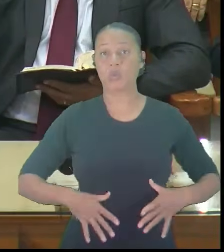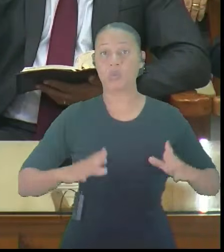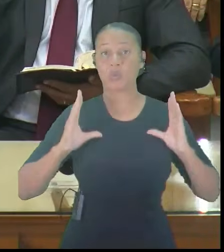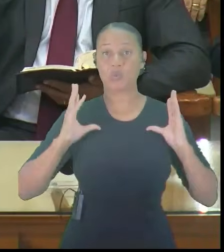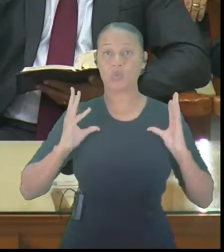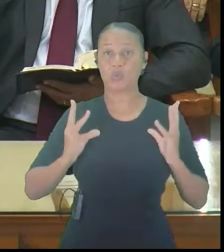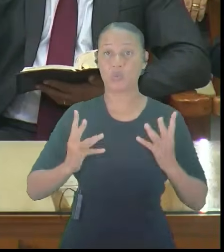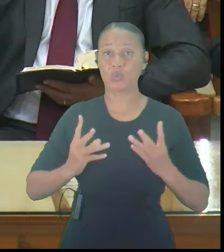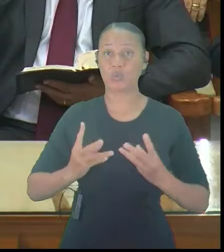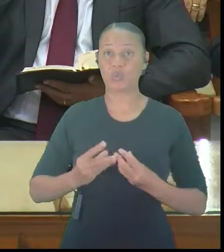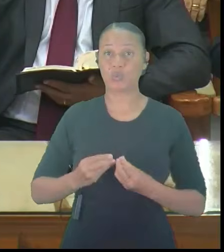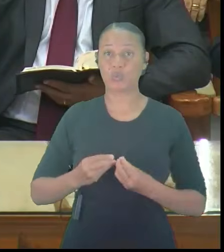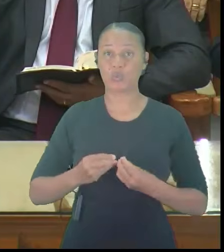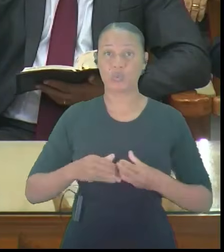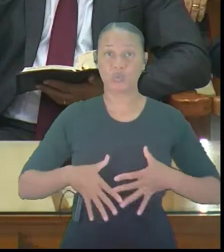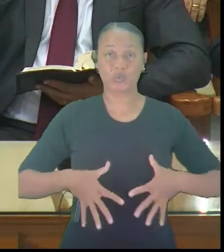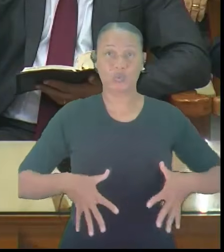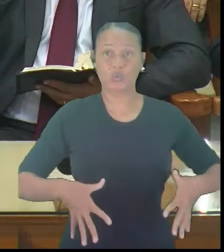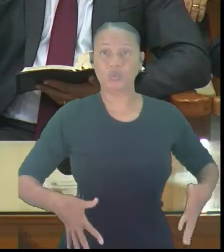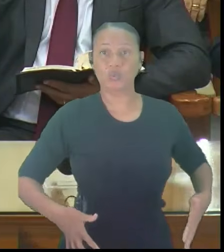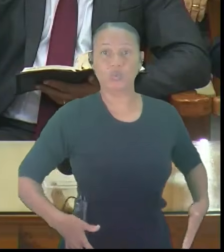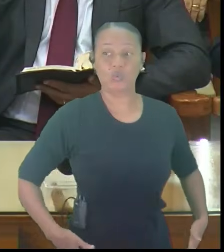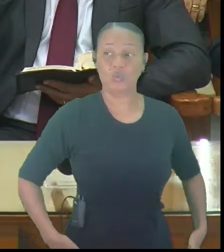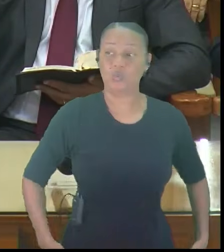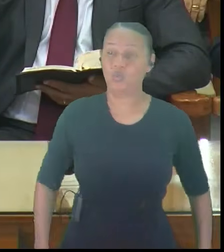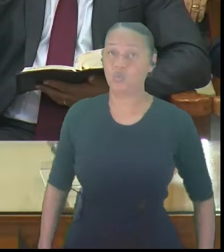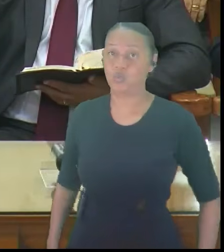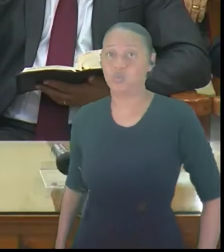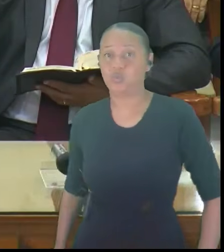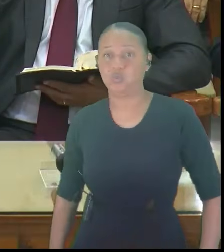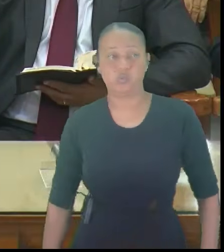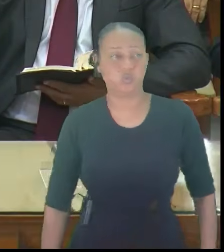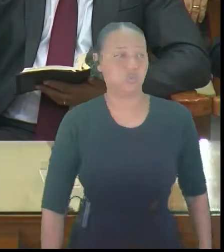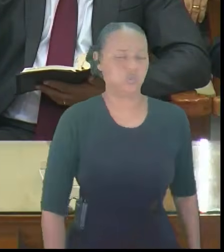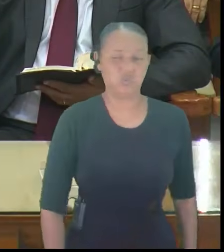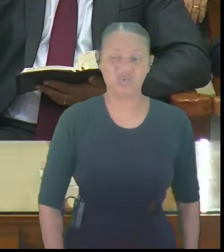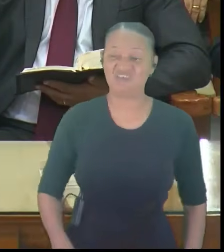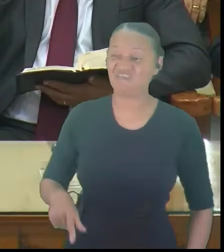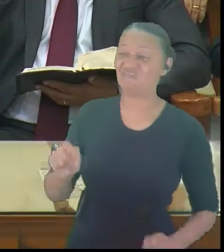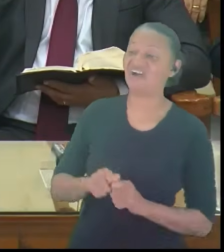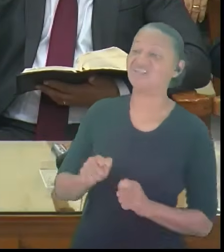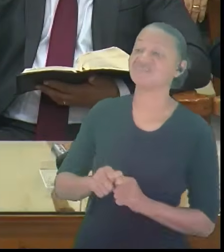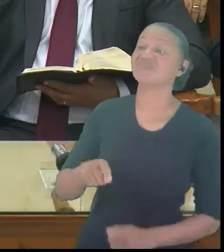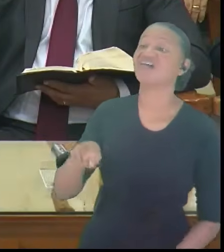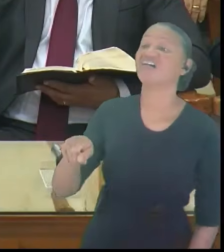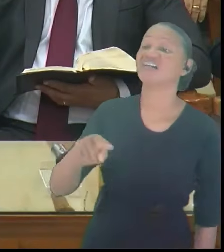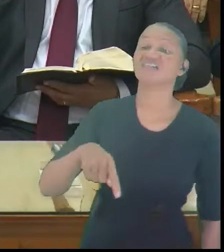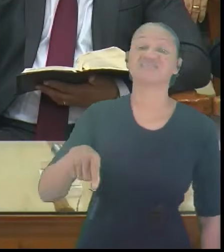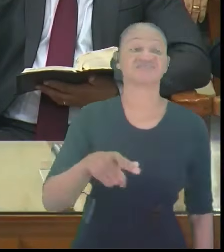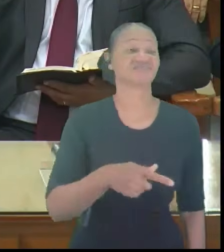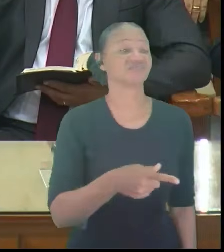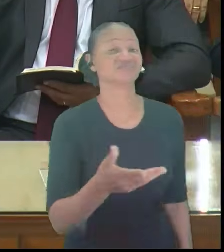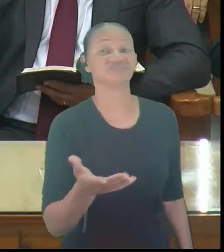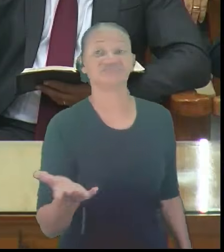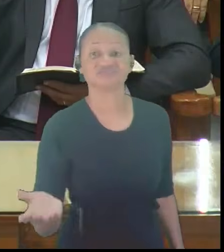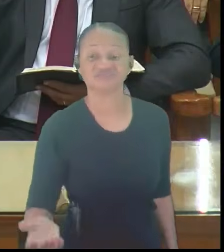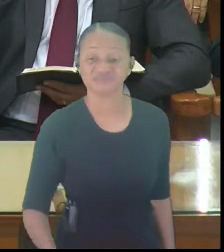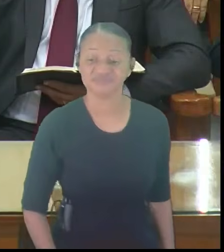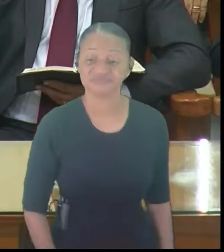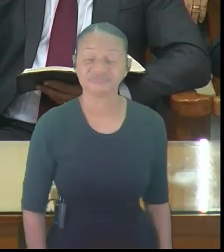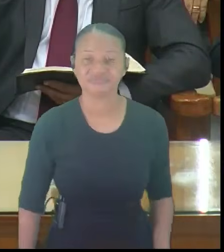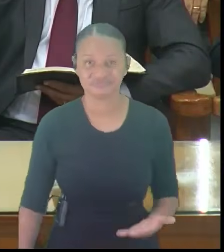togona, glória a Deus. Aleluia, passando. Mas, rapaz, o que é que esse povo está fazendo, glória a Deus?